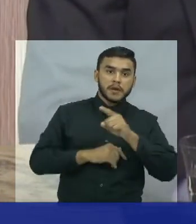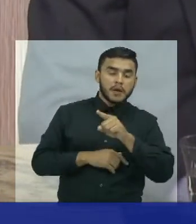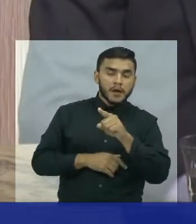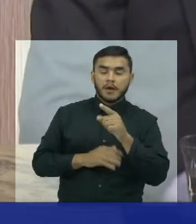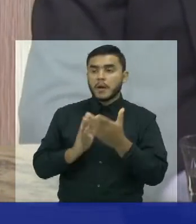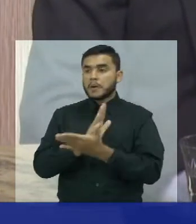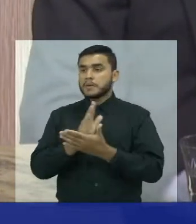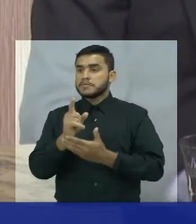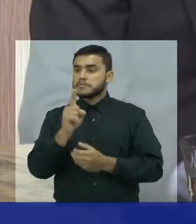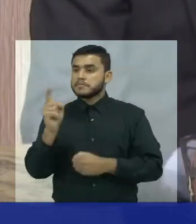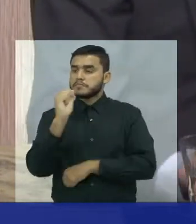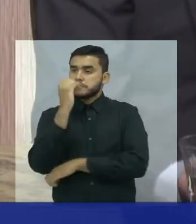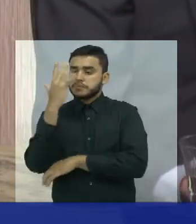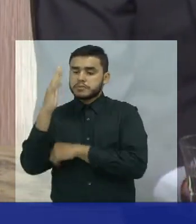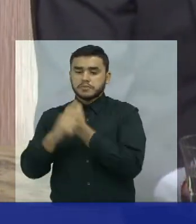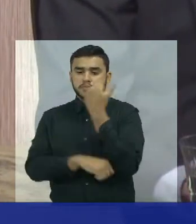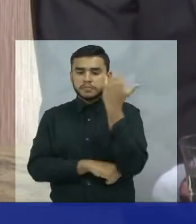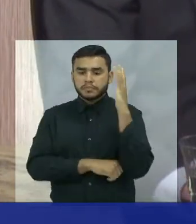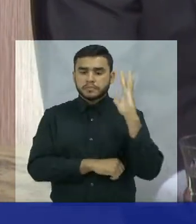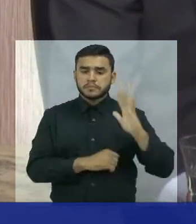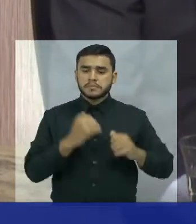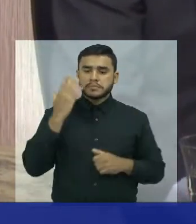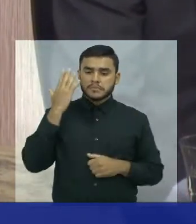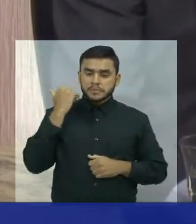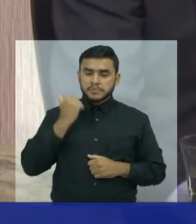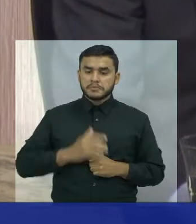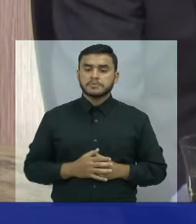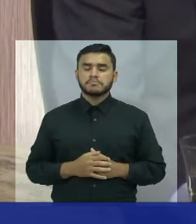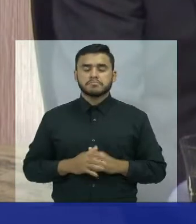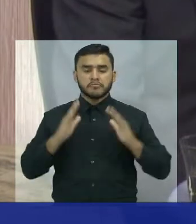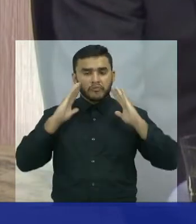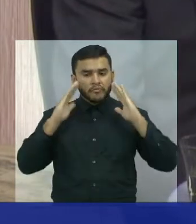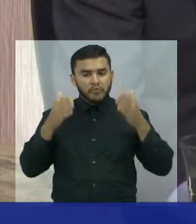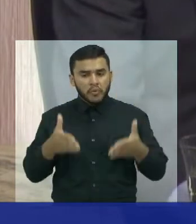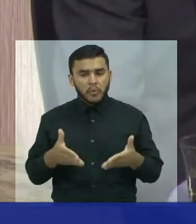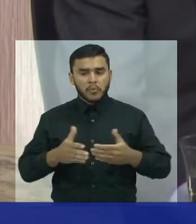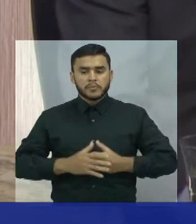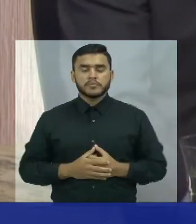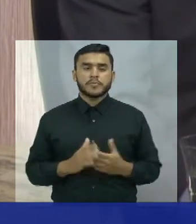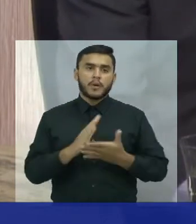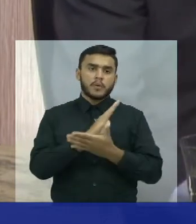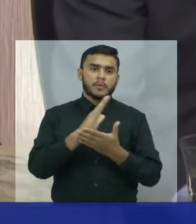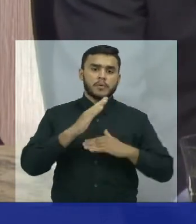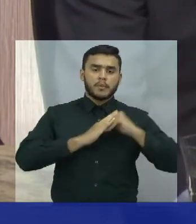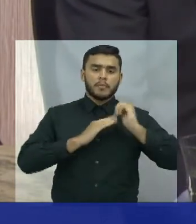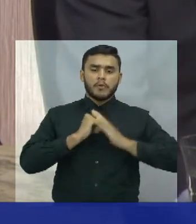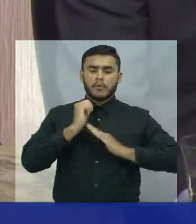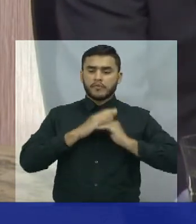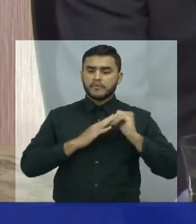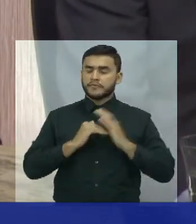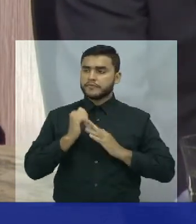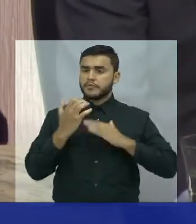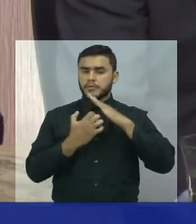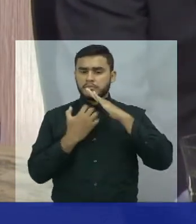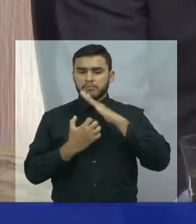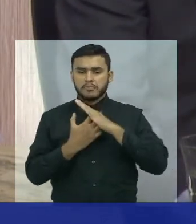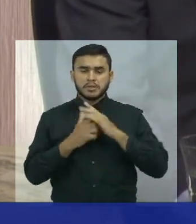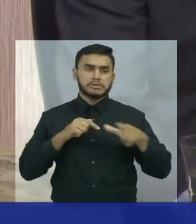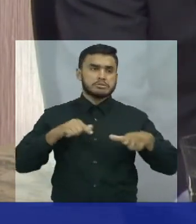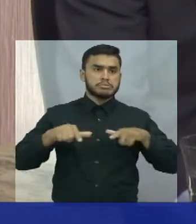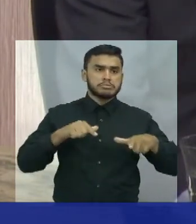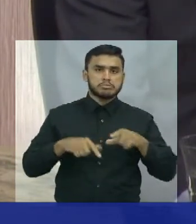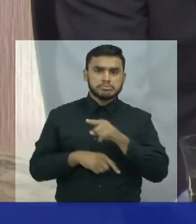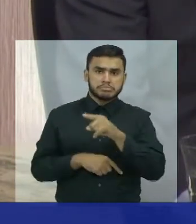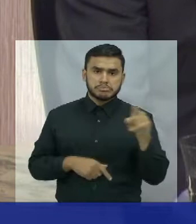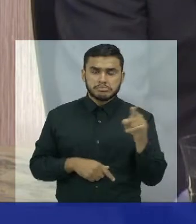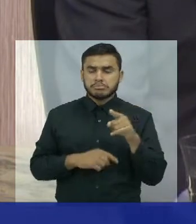outros são ambientalistas, têm uma identidade maior com a pauta ambiental, outros são profissionais liberais, representando categorias, e têm